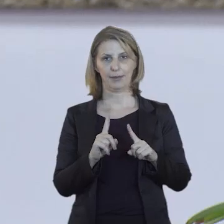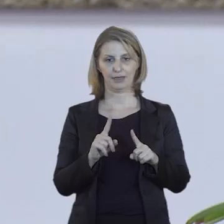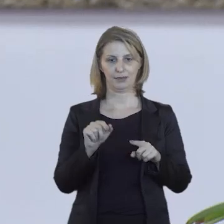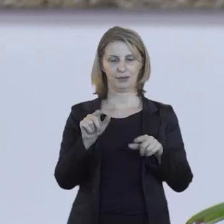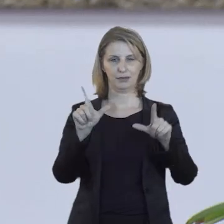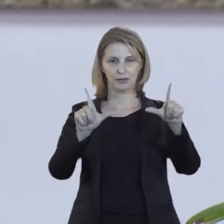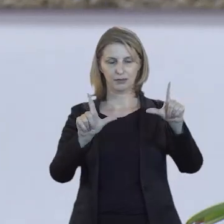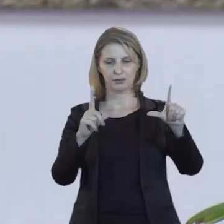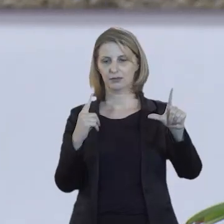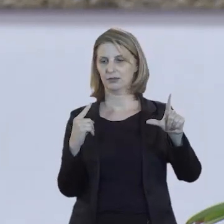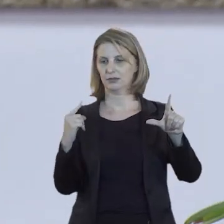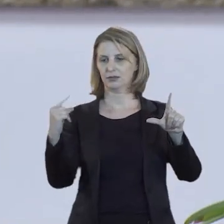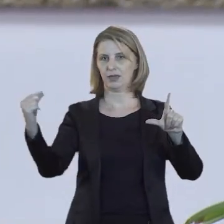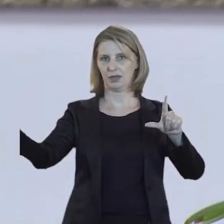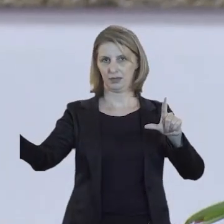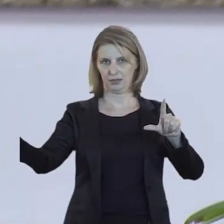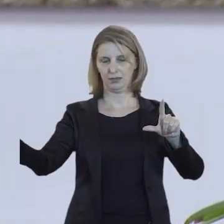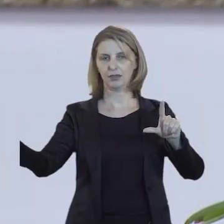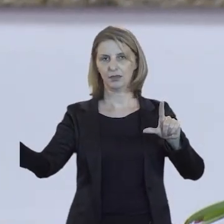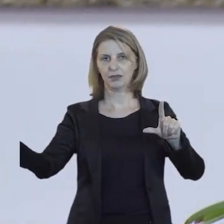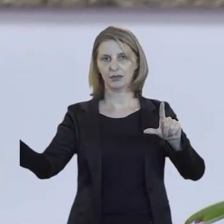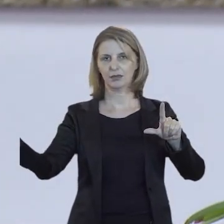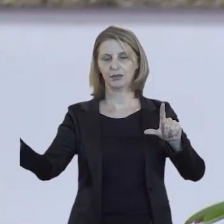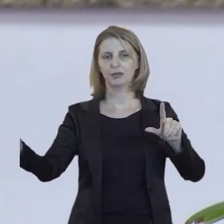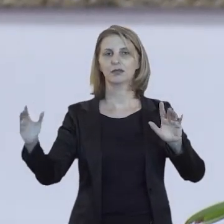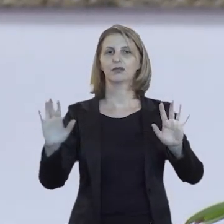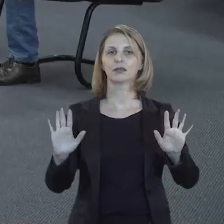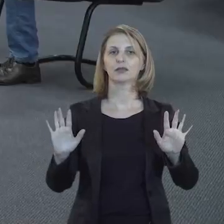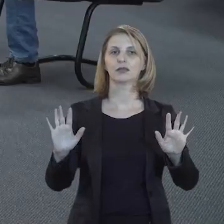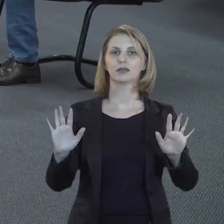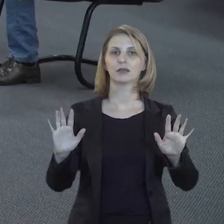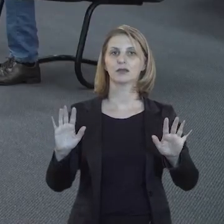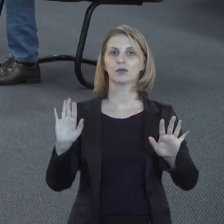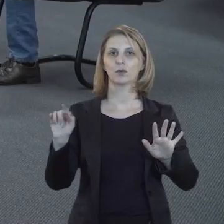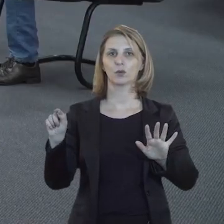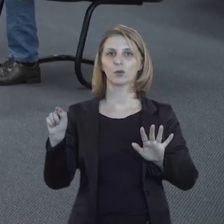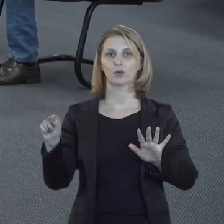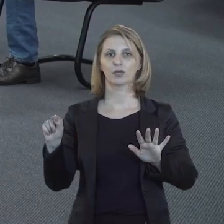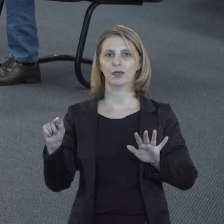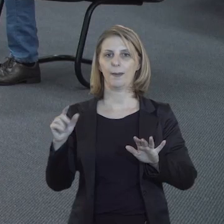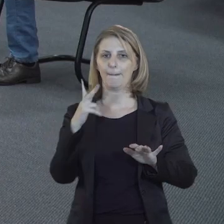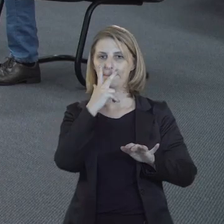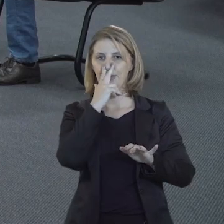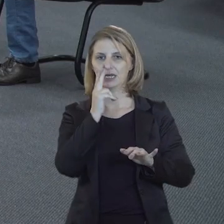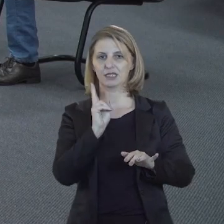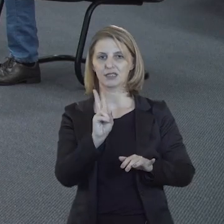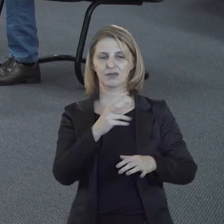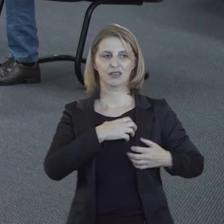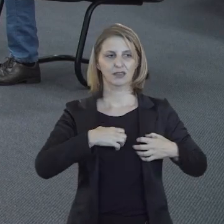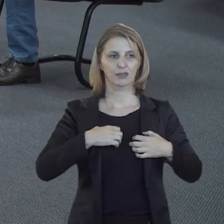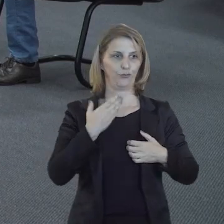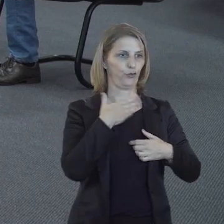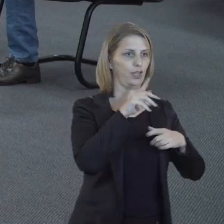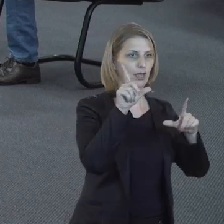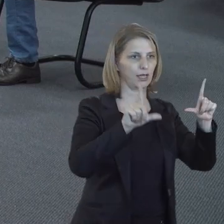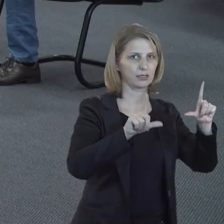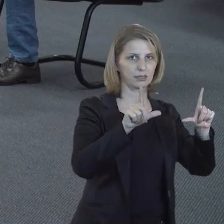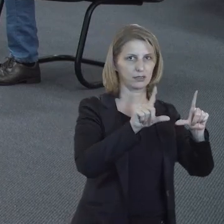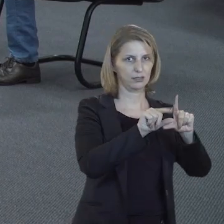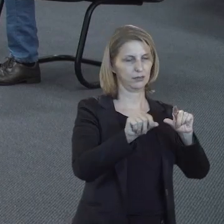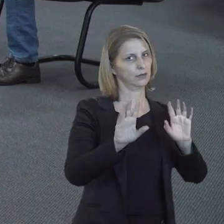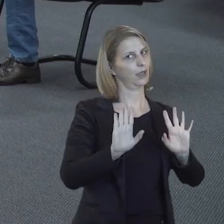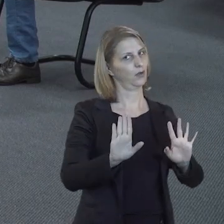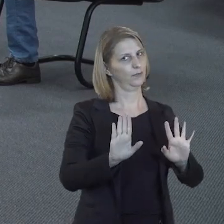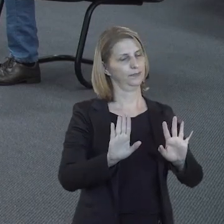esvaziar, né? Mas vai ter um momento que eu vou ter que sair desse momento prazeroso que eu estou me dando e não transformar ele numa fuga que vai ser